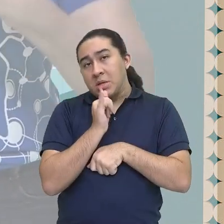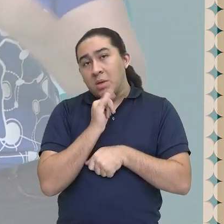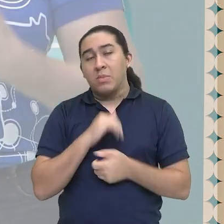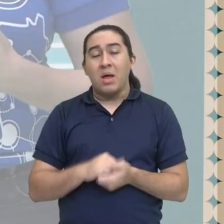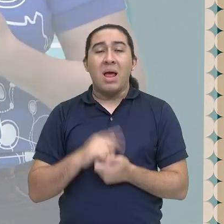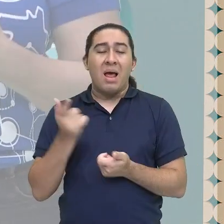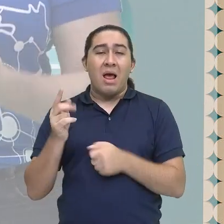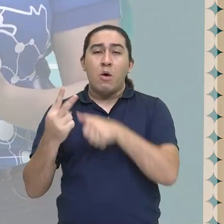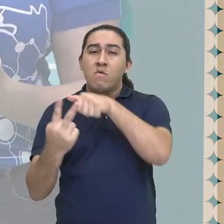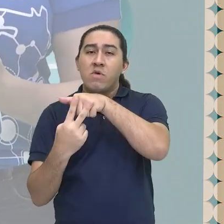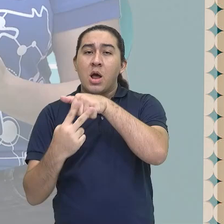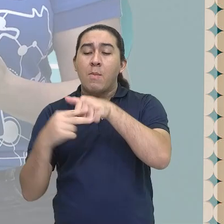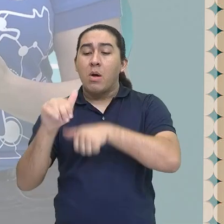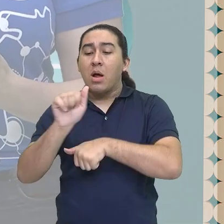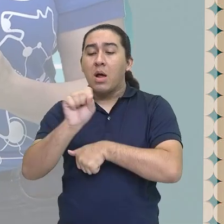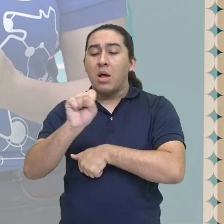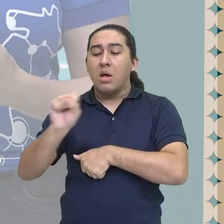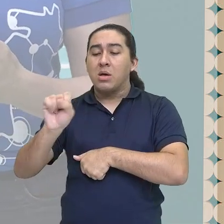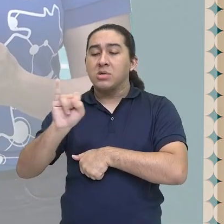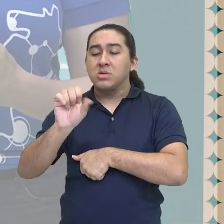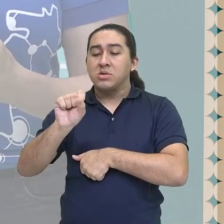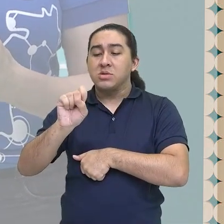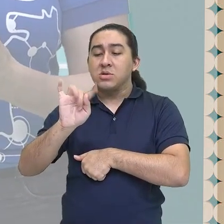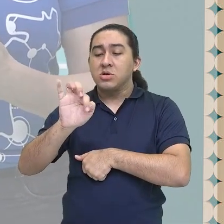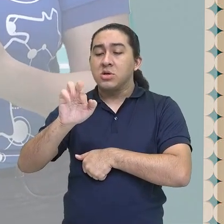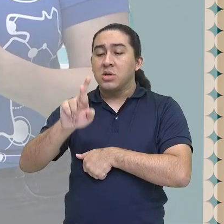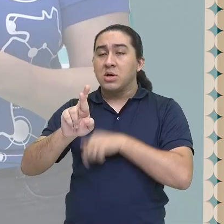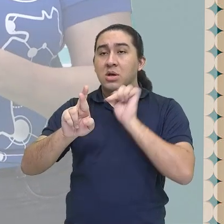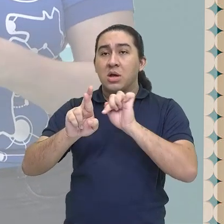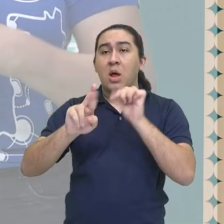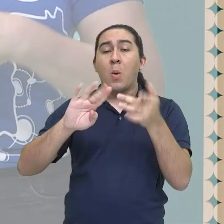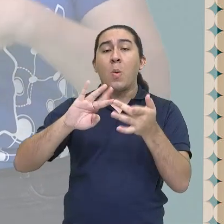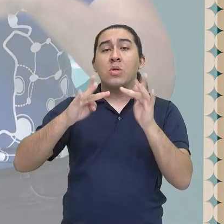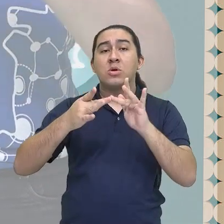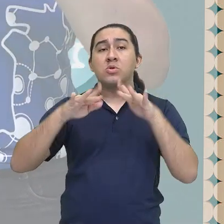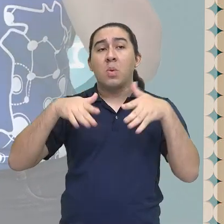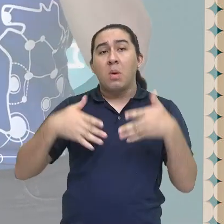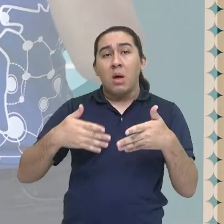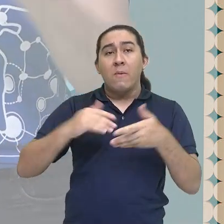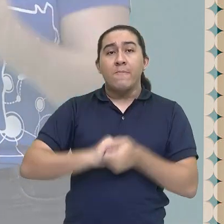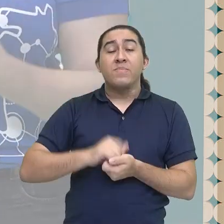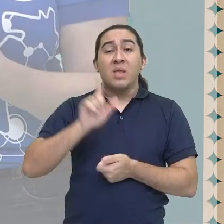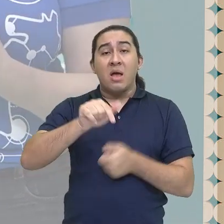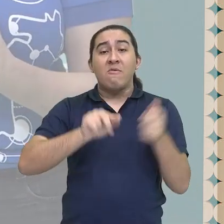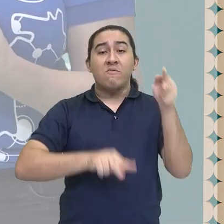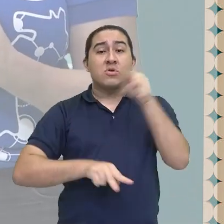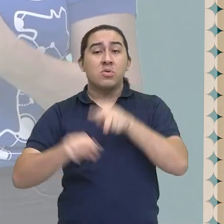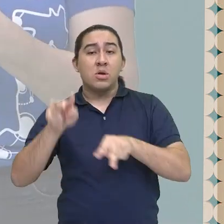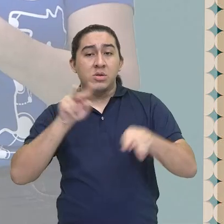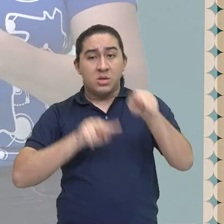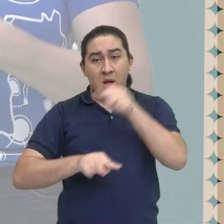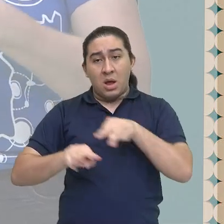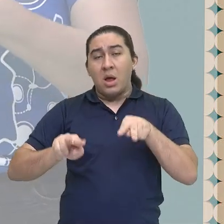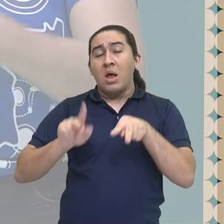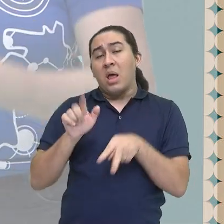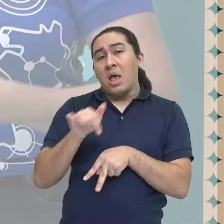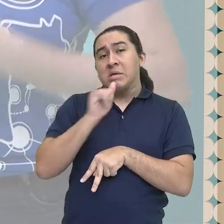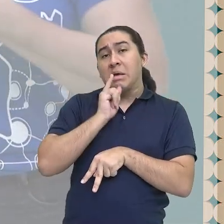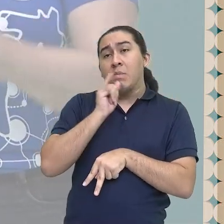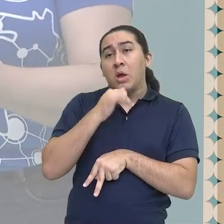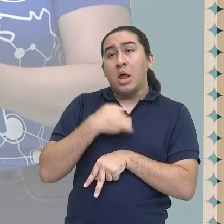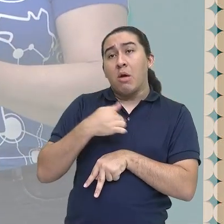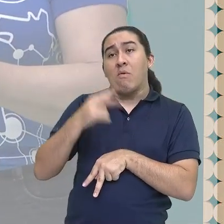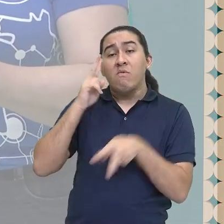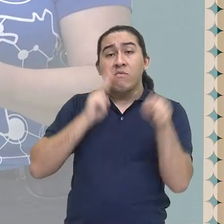verbo assistir, né? No sentido de visualizar, né? Vou assistir